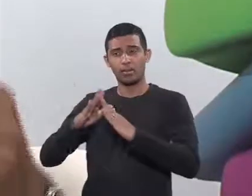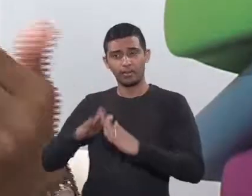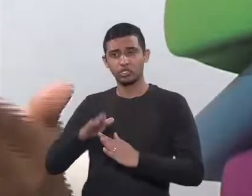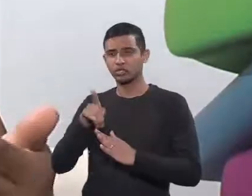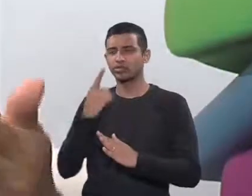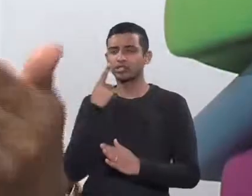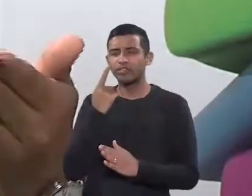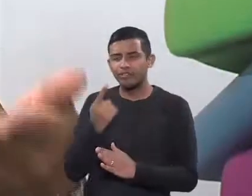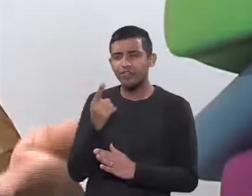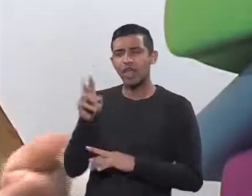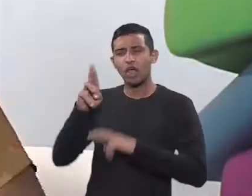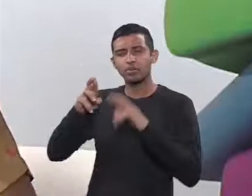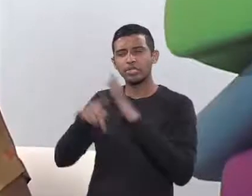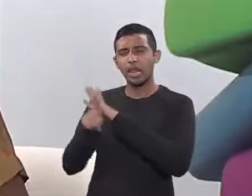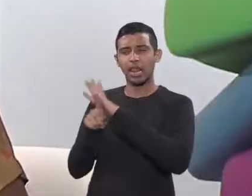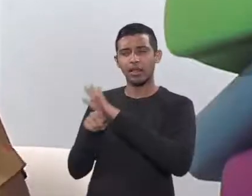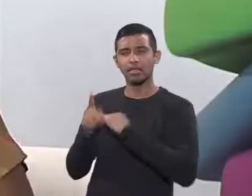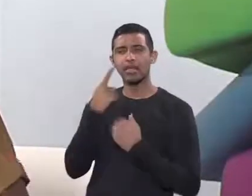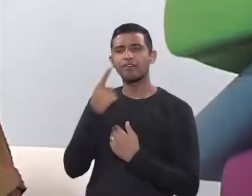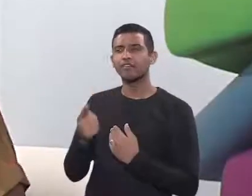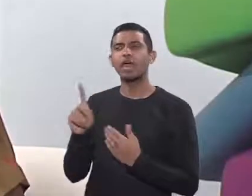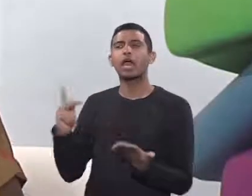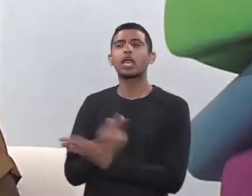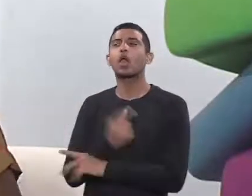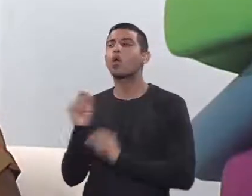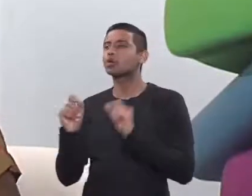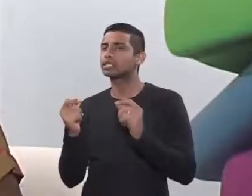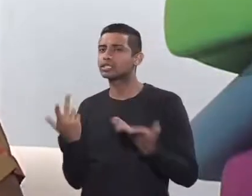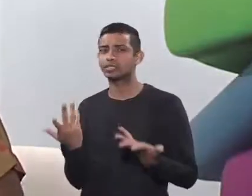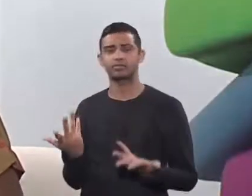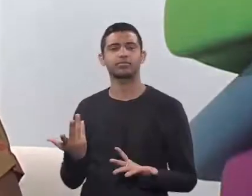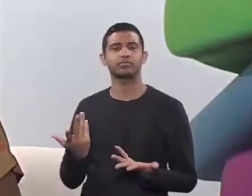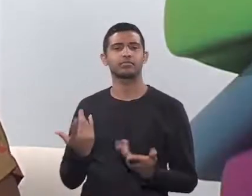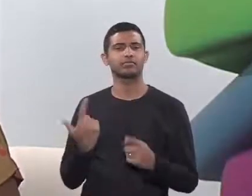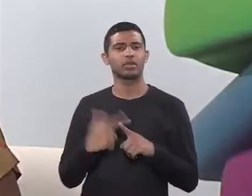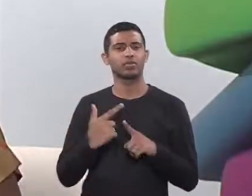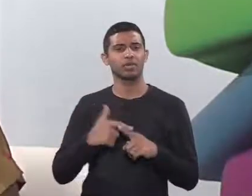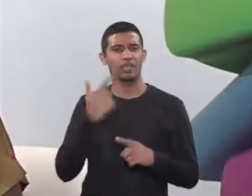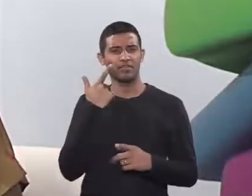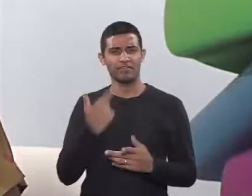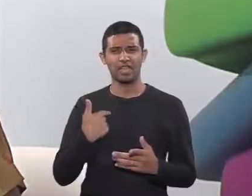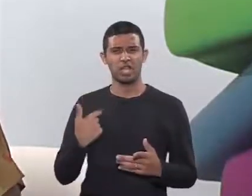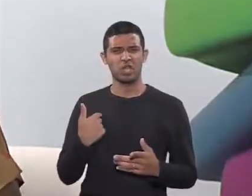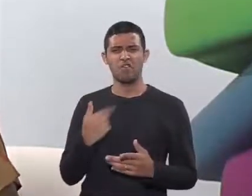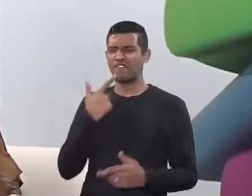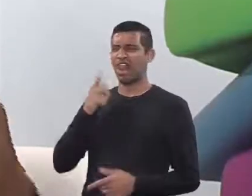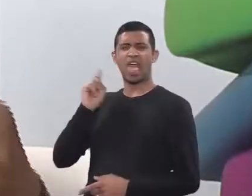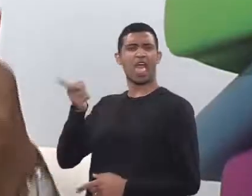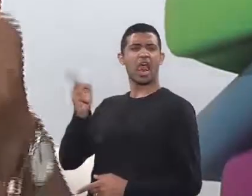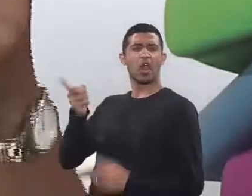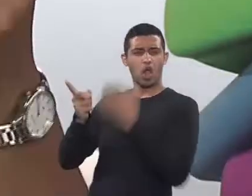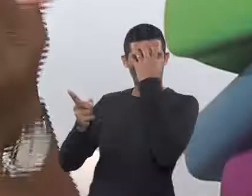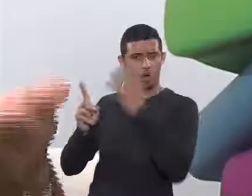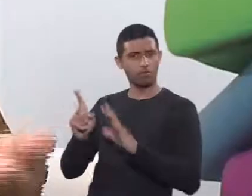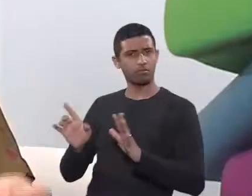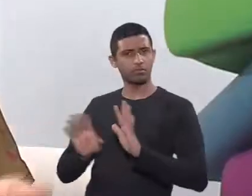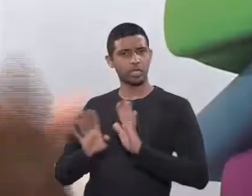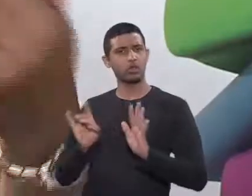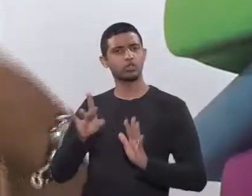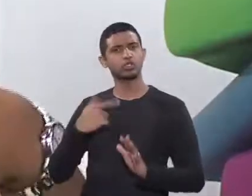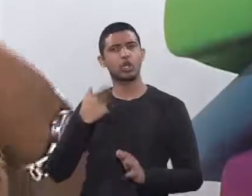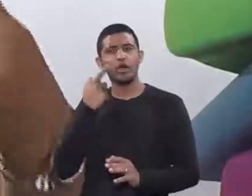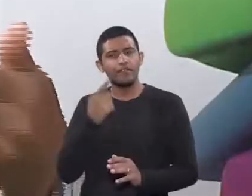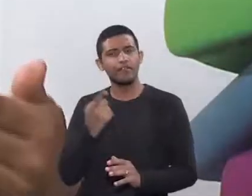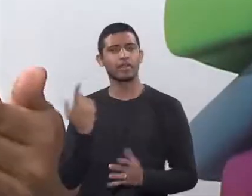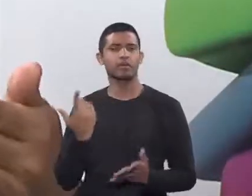poder olhar, investigar, para ver o que realmente está acontecendo, porque eu não estou aqui para acusar ninguém, eu só quero que você dê uma olhadinha